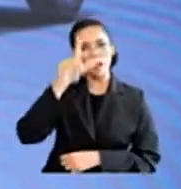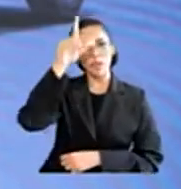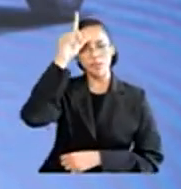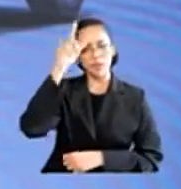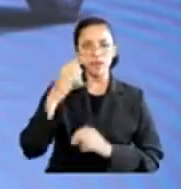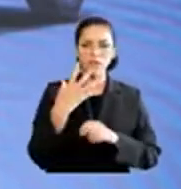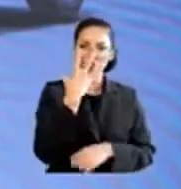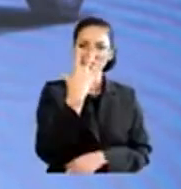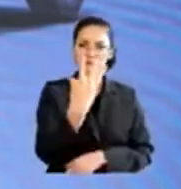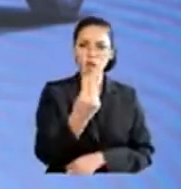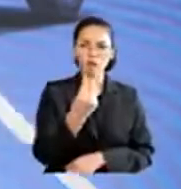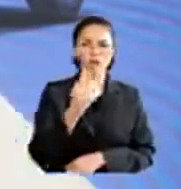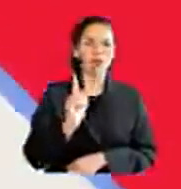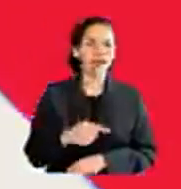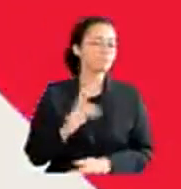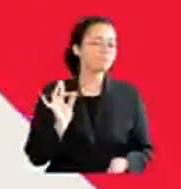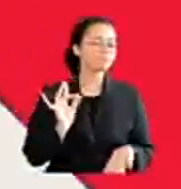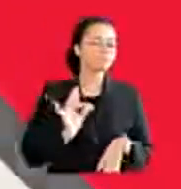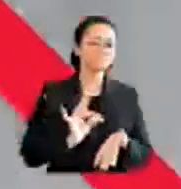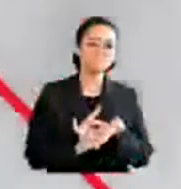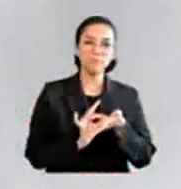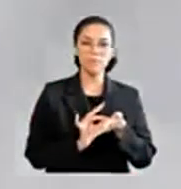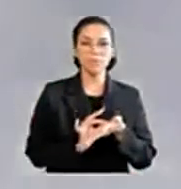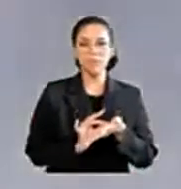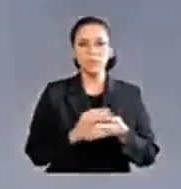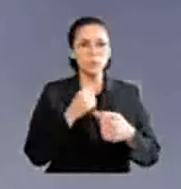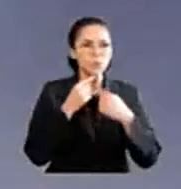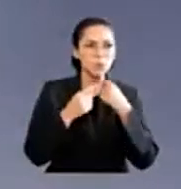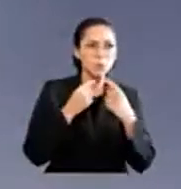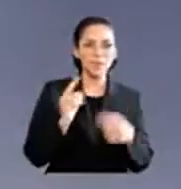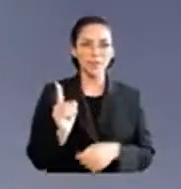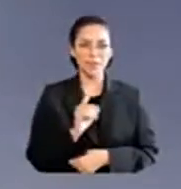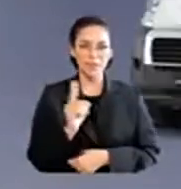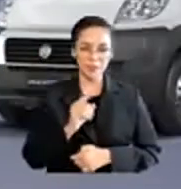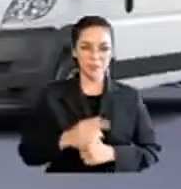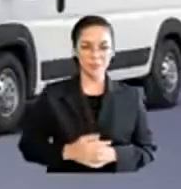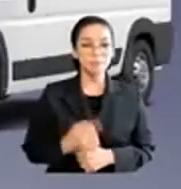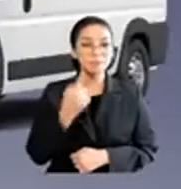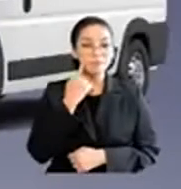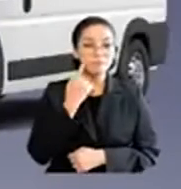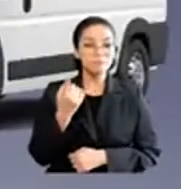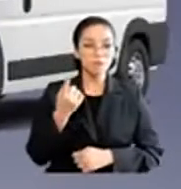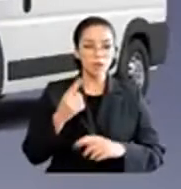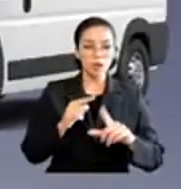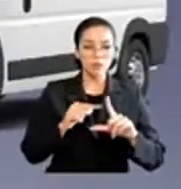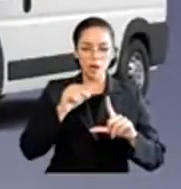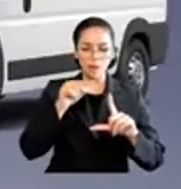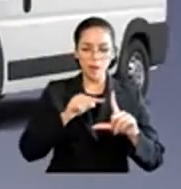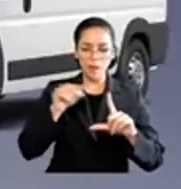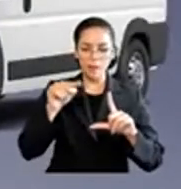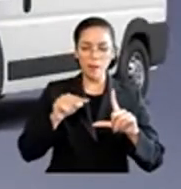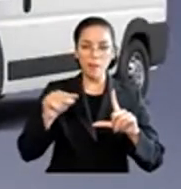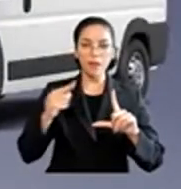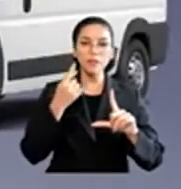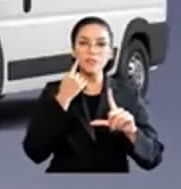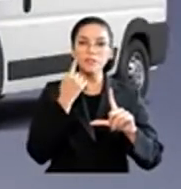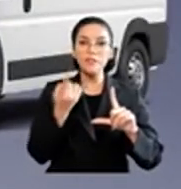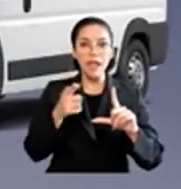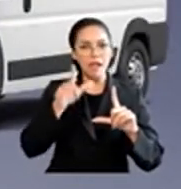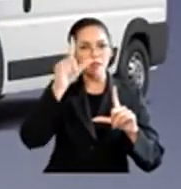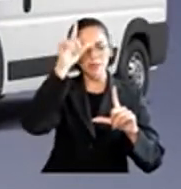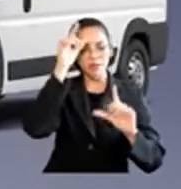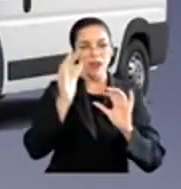realidade absolutamente inquestionável. Nesse gráfico aqui, por exemplo, a gente vê a liderança absoluta da Fiat